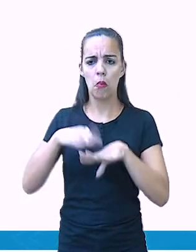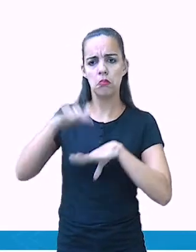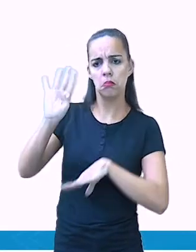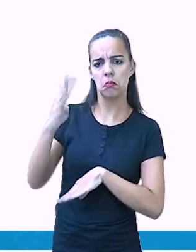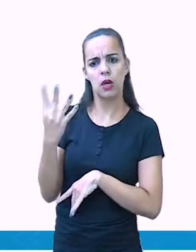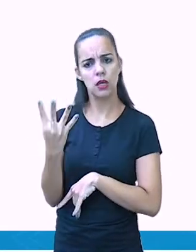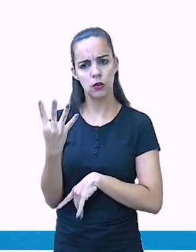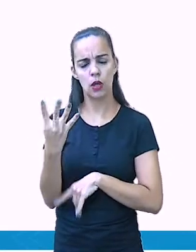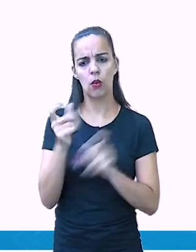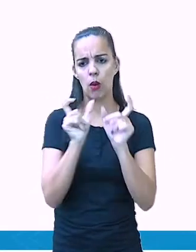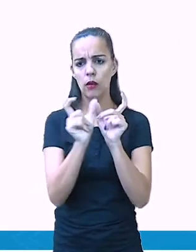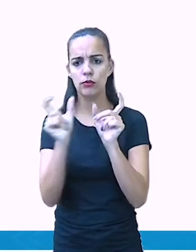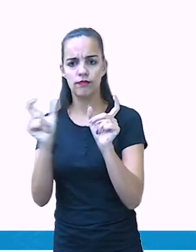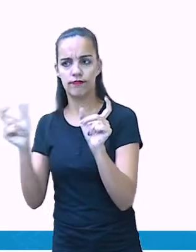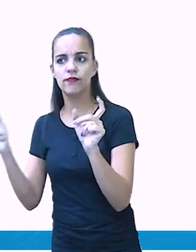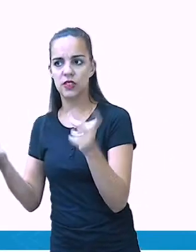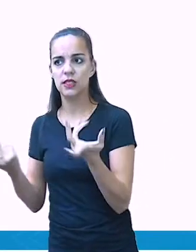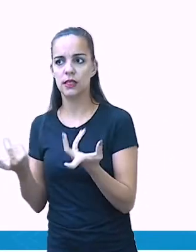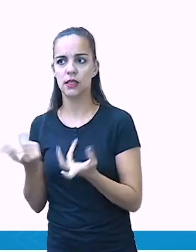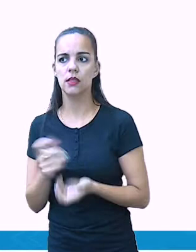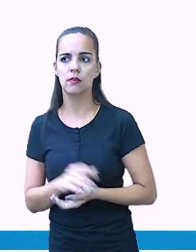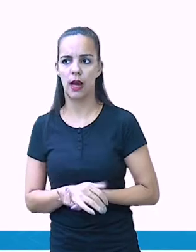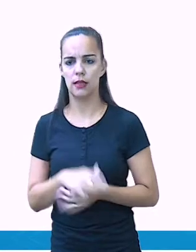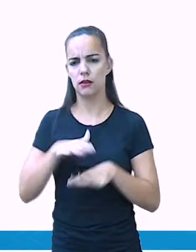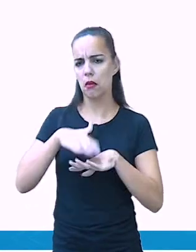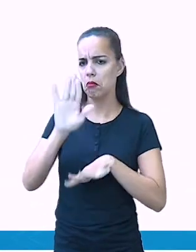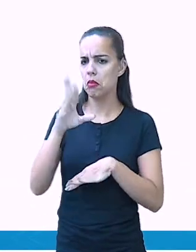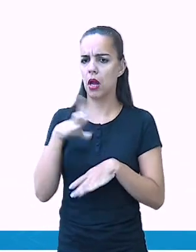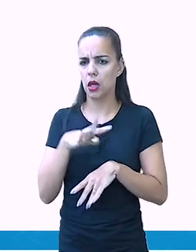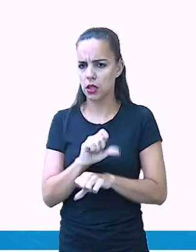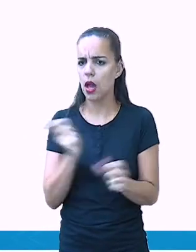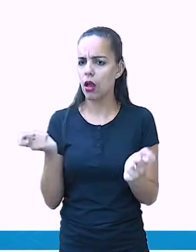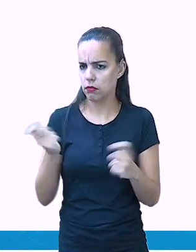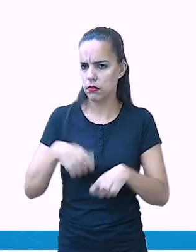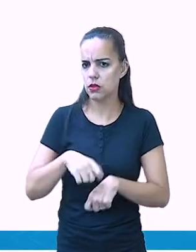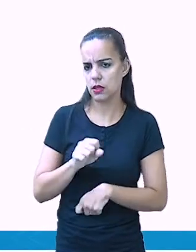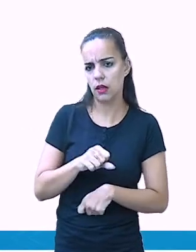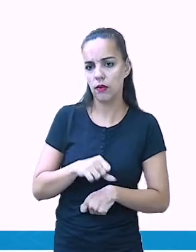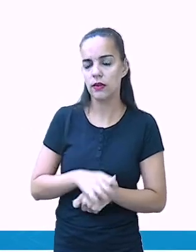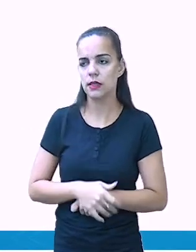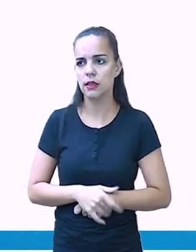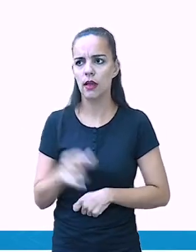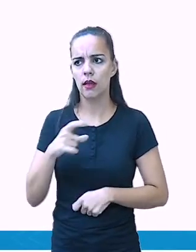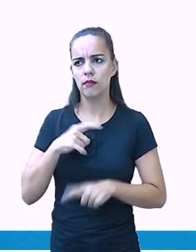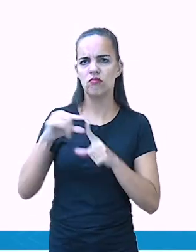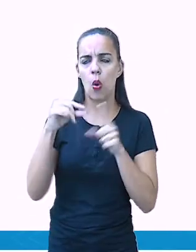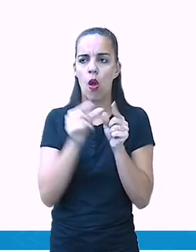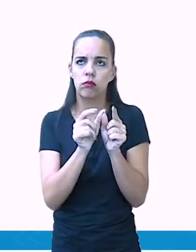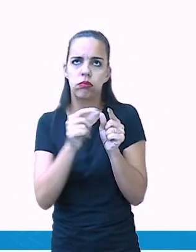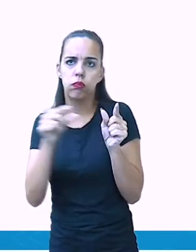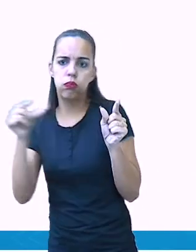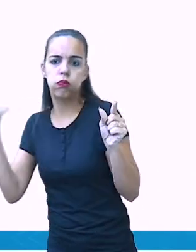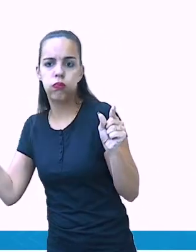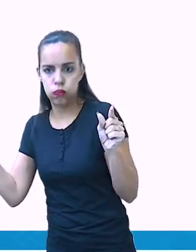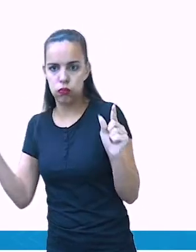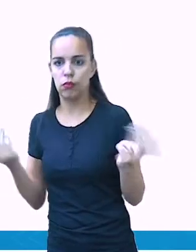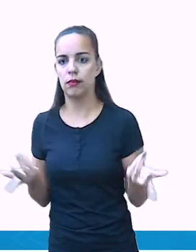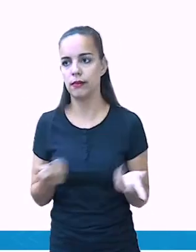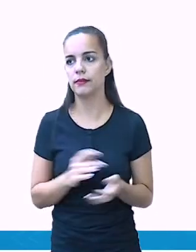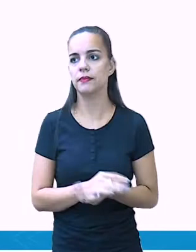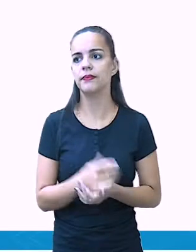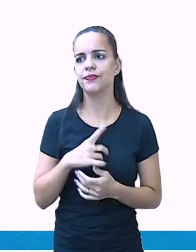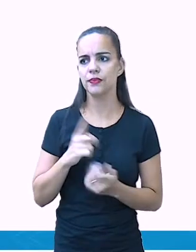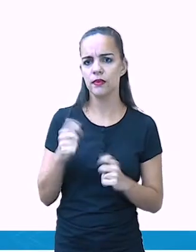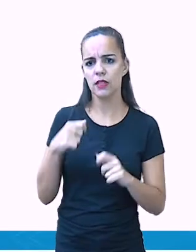4 sílabas. Então, 4 sílabas ou mais, né? Então, é muito importante a gente saber que